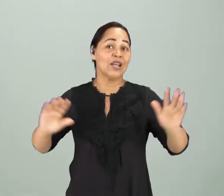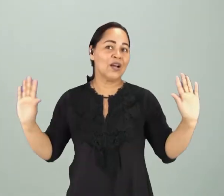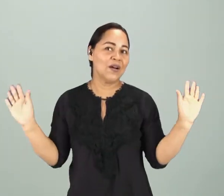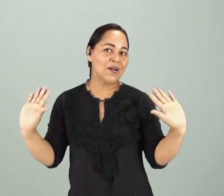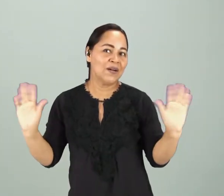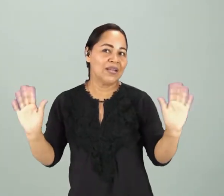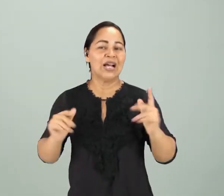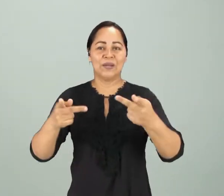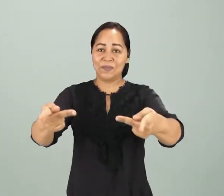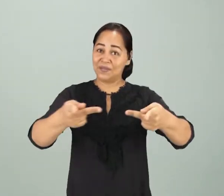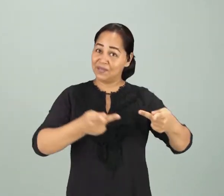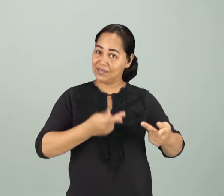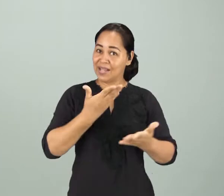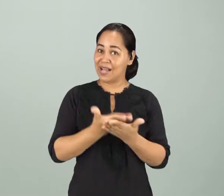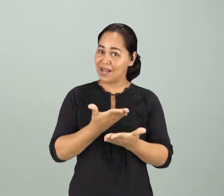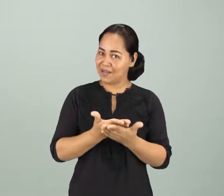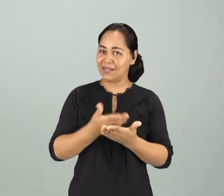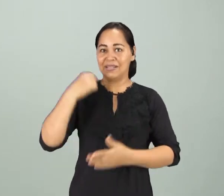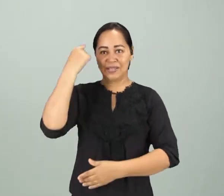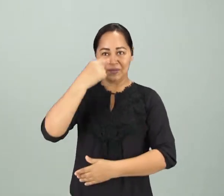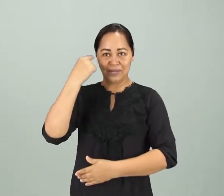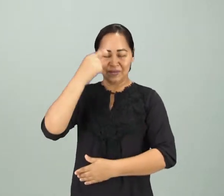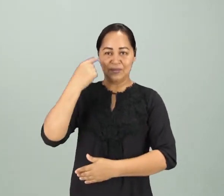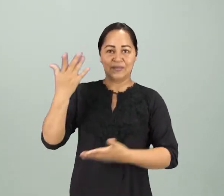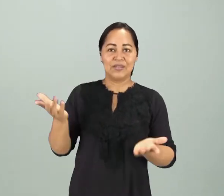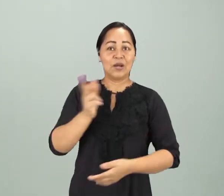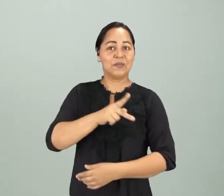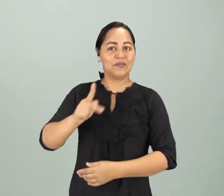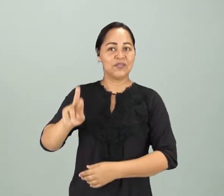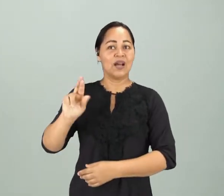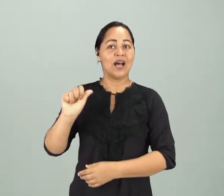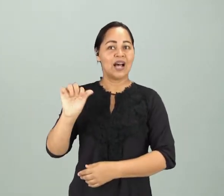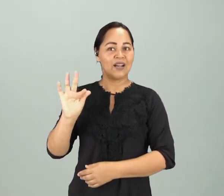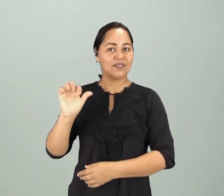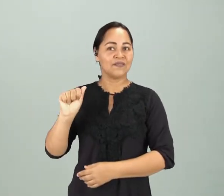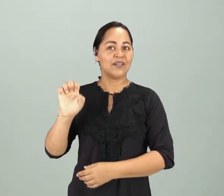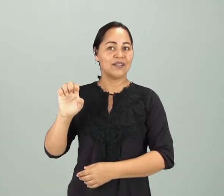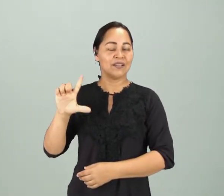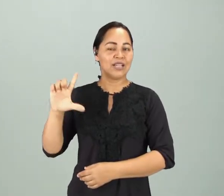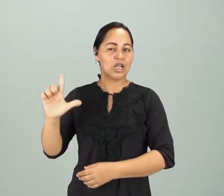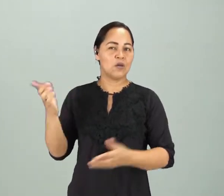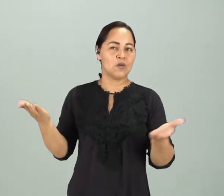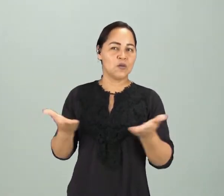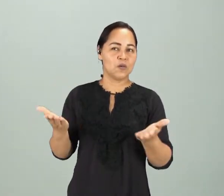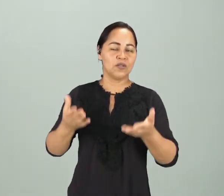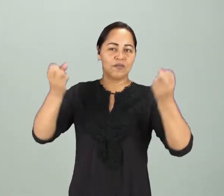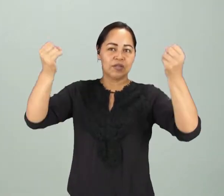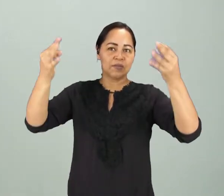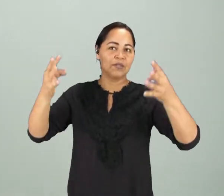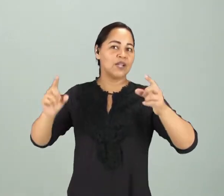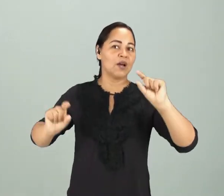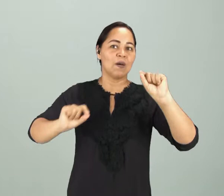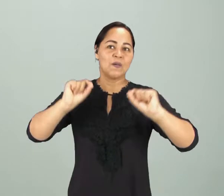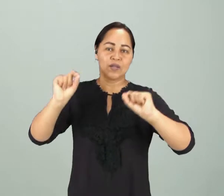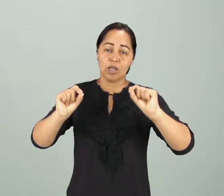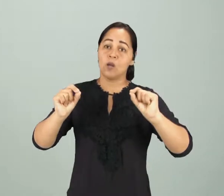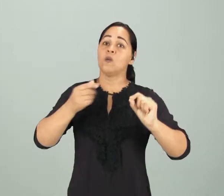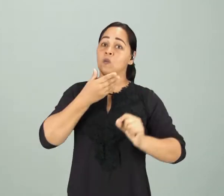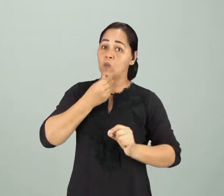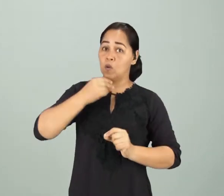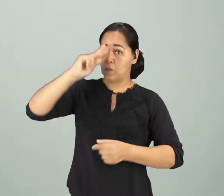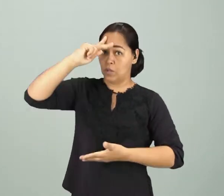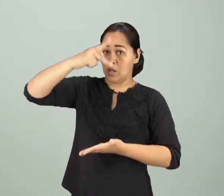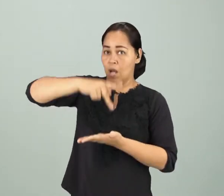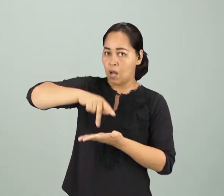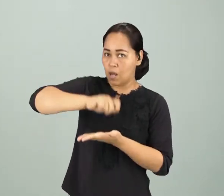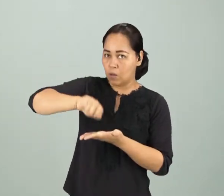Olá, sejam bem-vindos a nossa classe de espanhol. Sou o professor Rafael e hoje nós seguimos falando um pouco mais sobre Pablo Neruda. Na